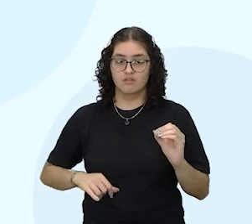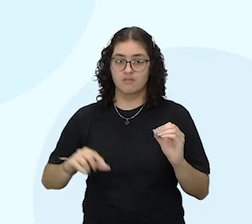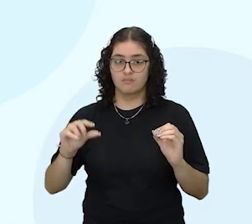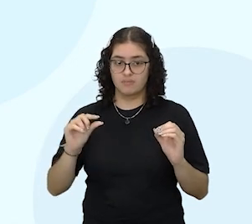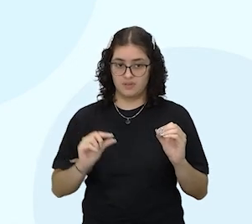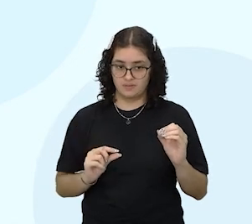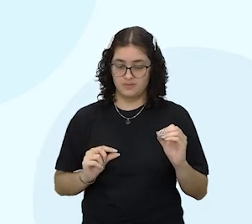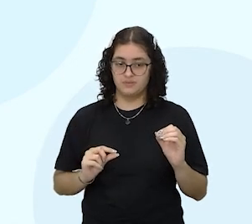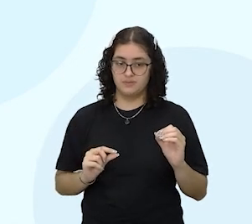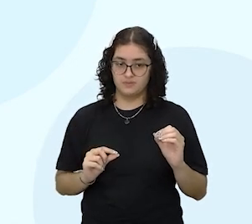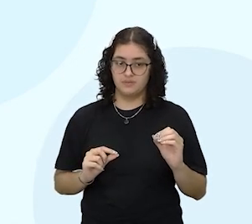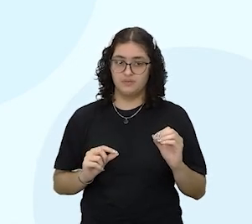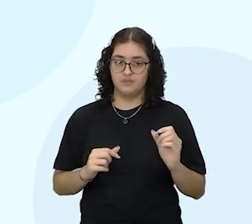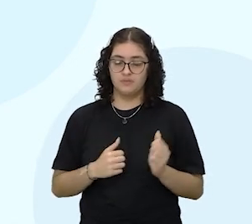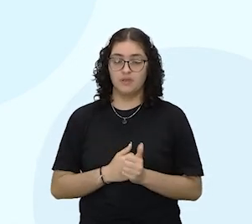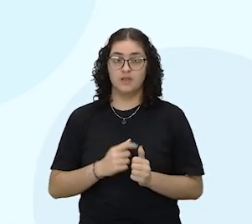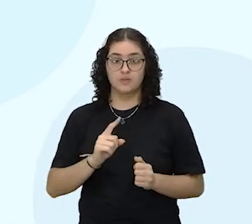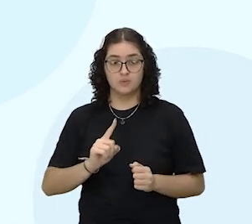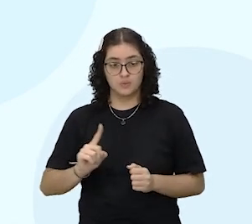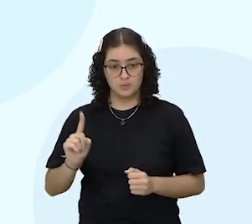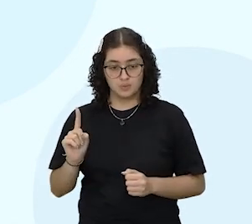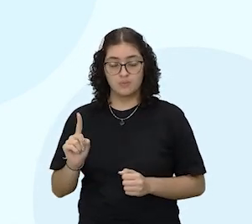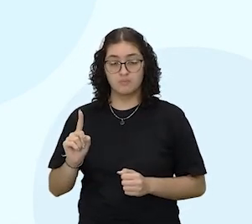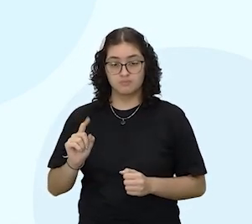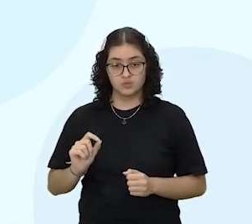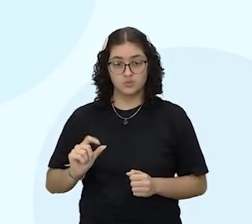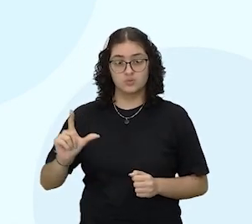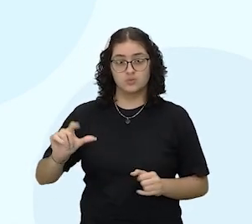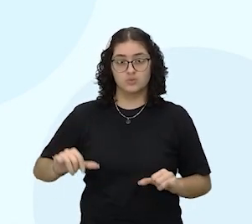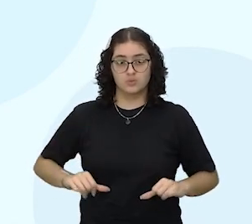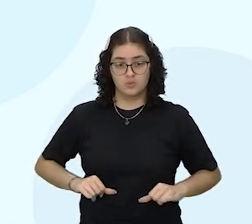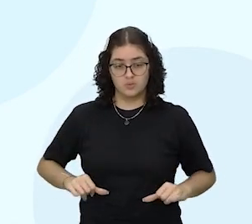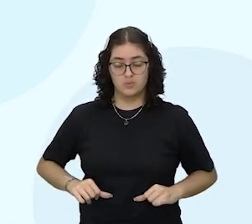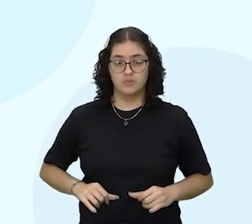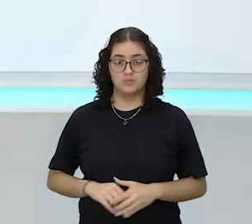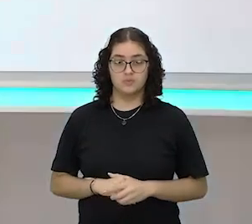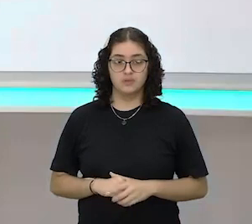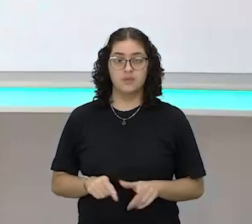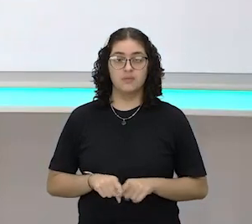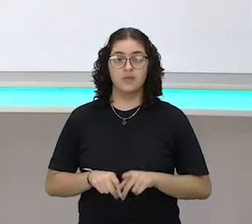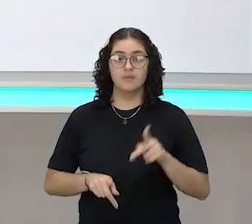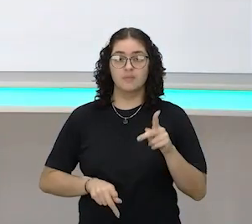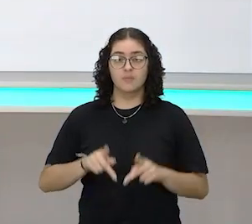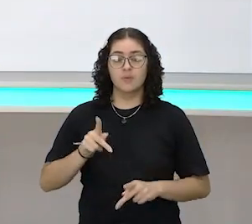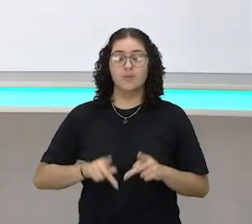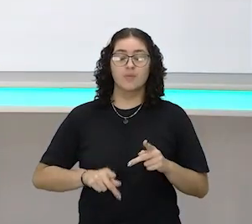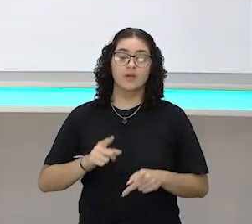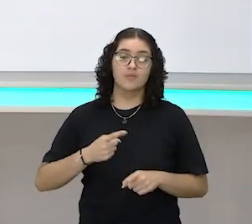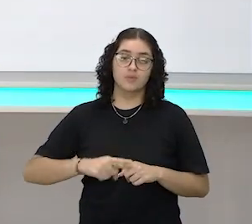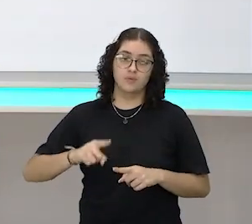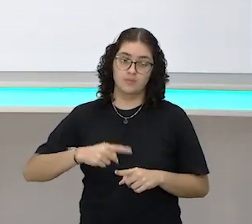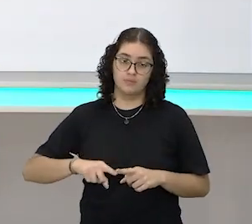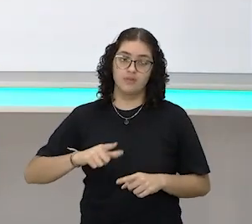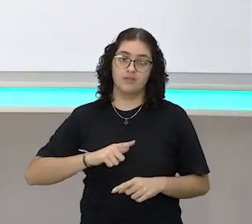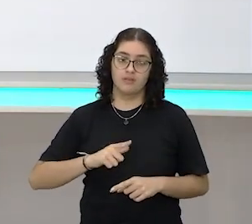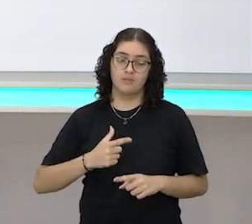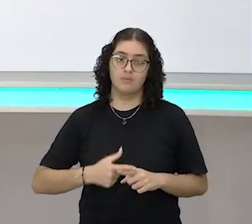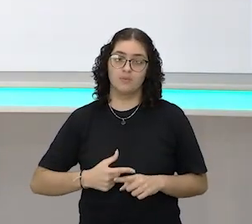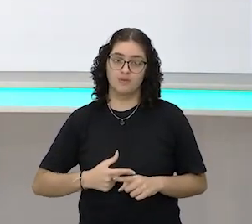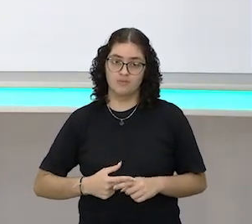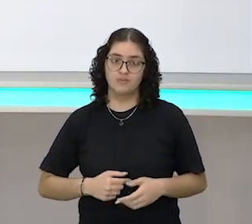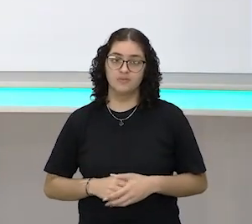é. Quanto mais próximo do 1, mais vulnerável é, e a população vai ter mais problemas por causa